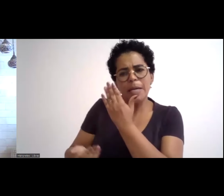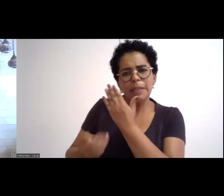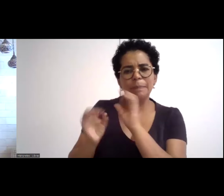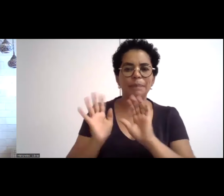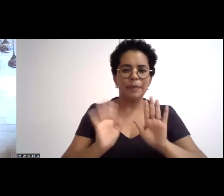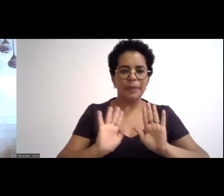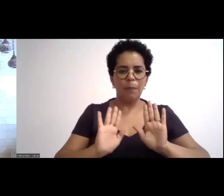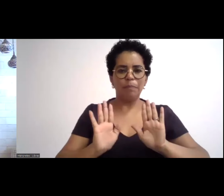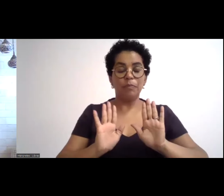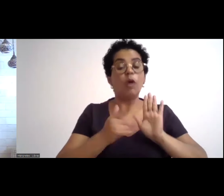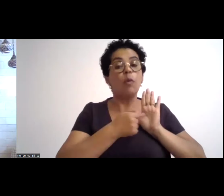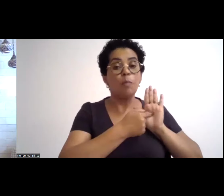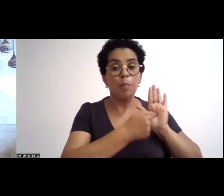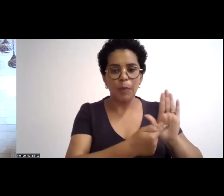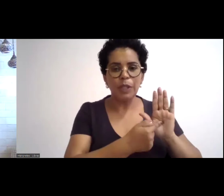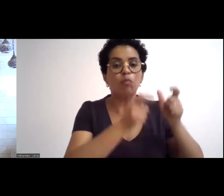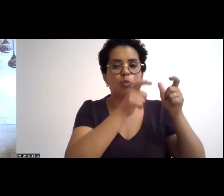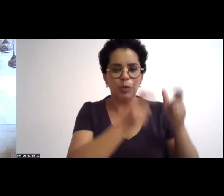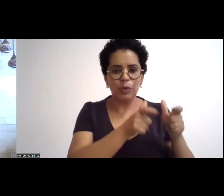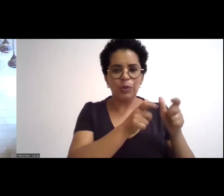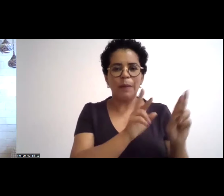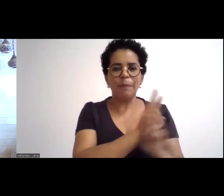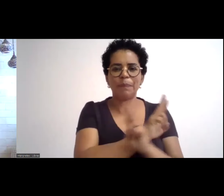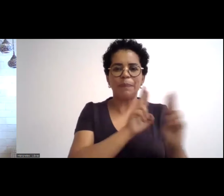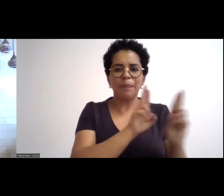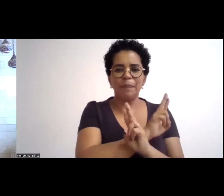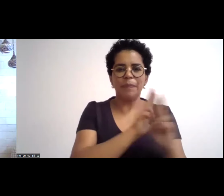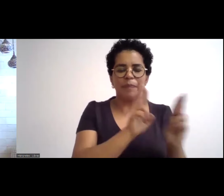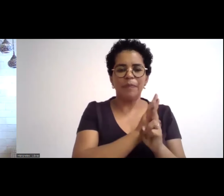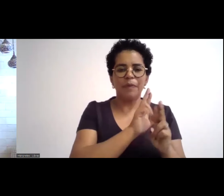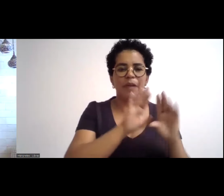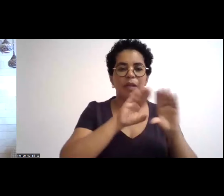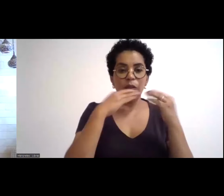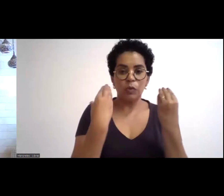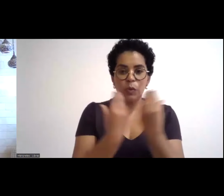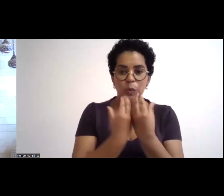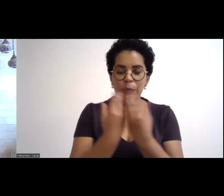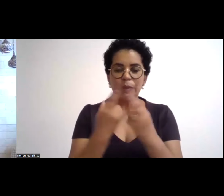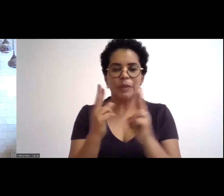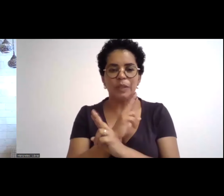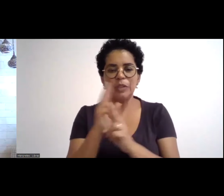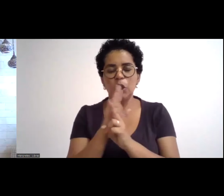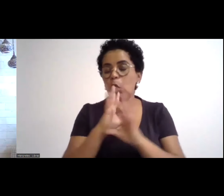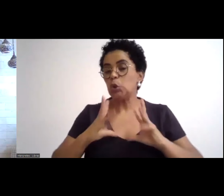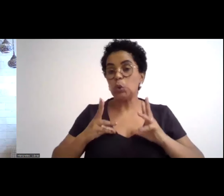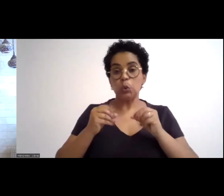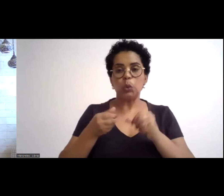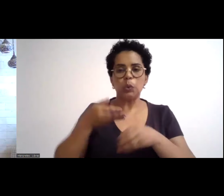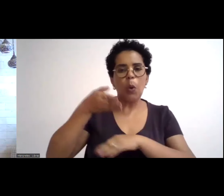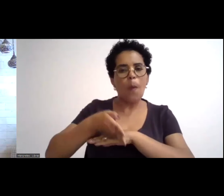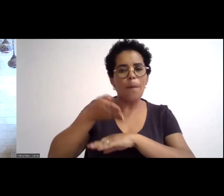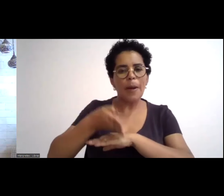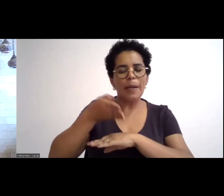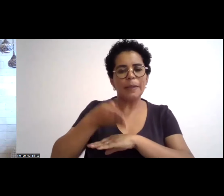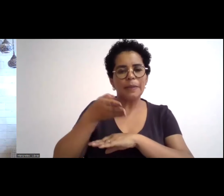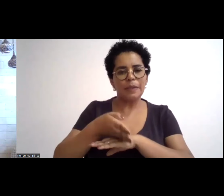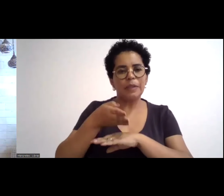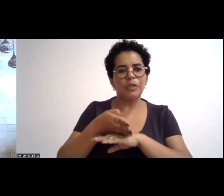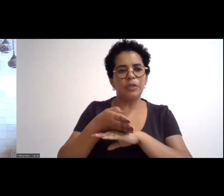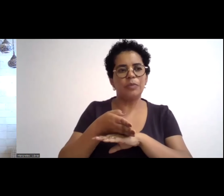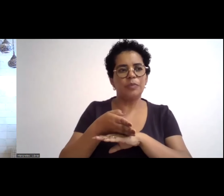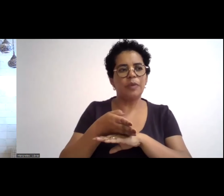falar do lugar das redes e das comunidades rede e dos atores rede, né? Como nos fala Bruno Latour. Acho